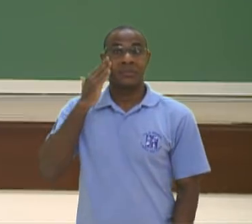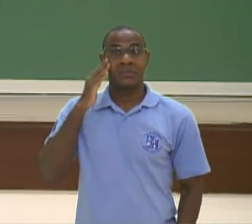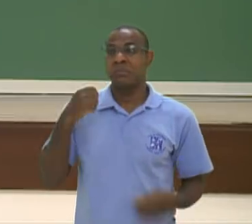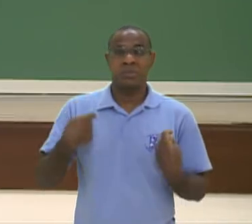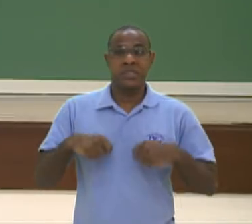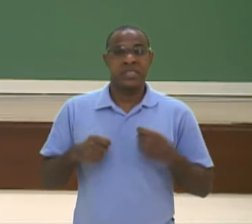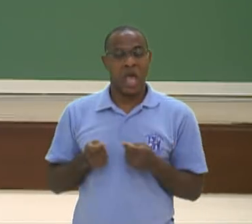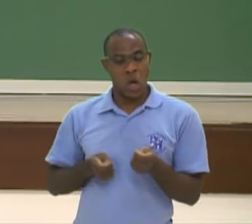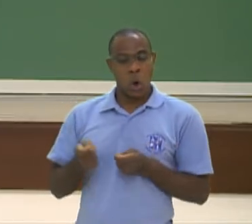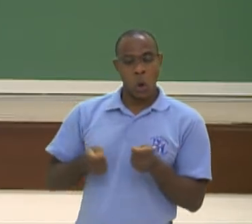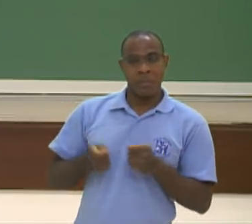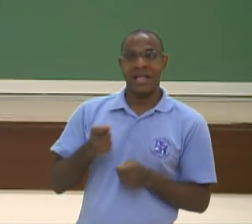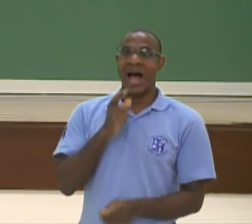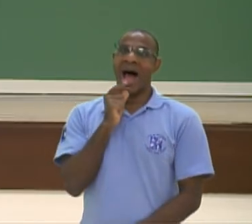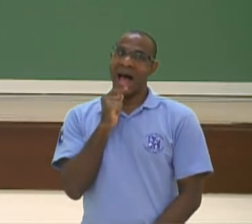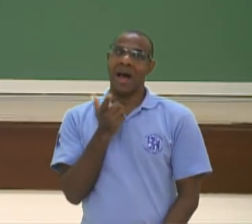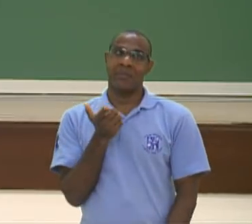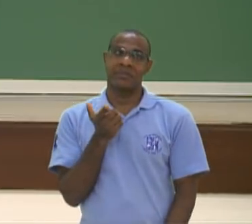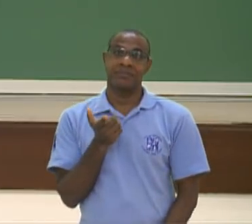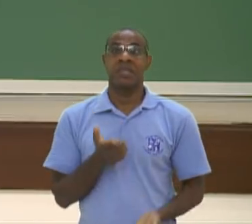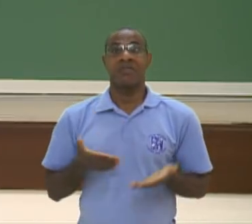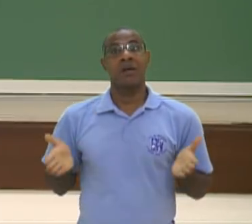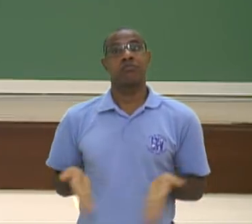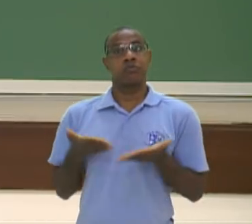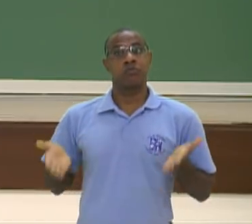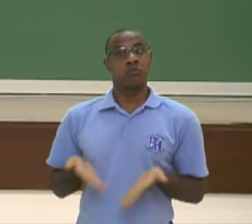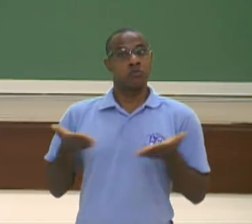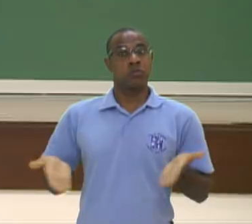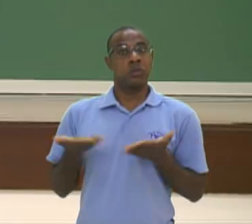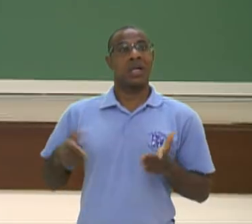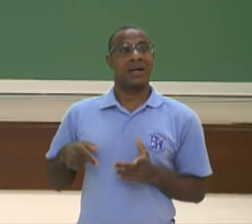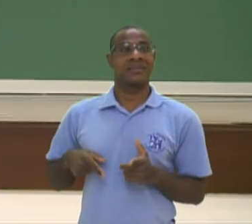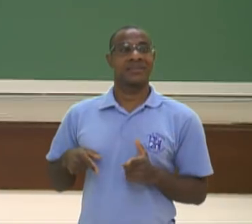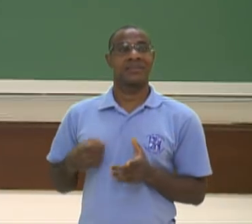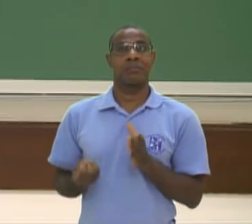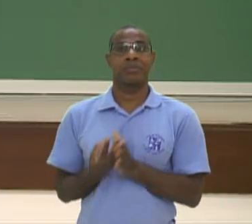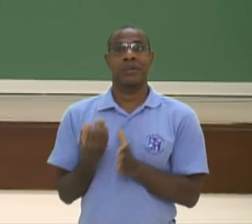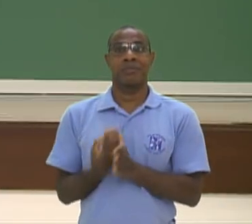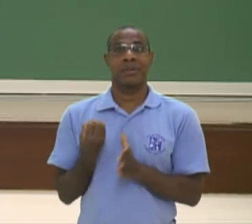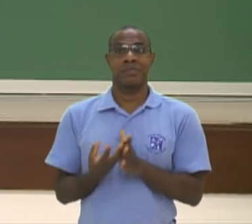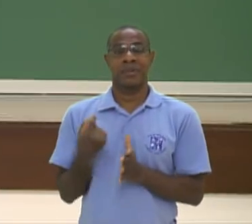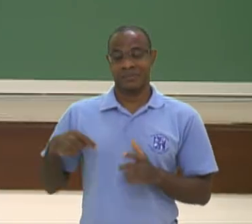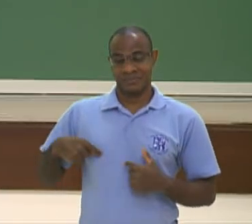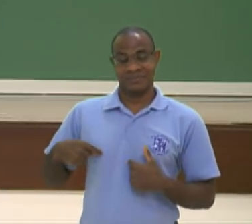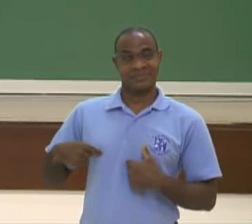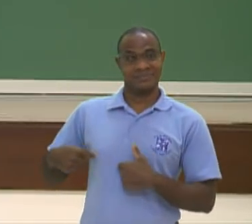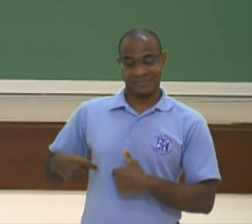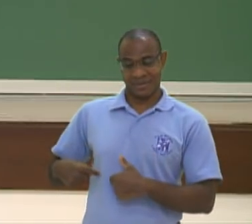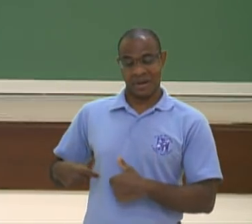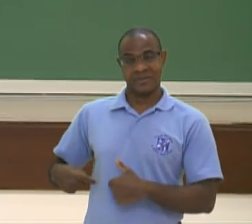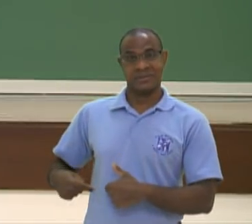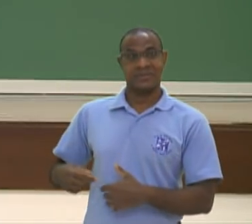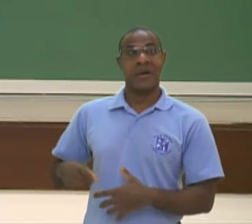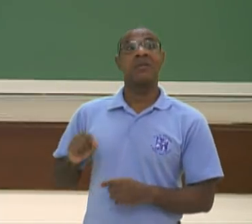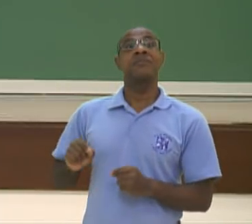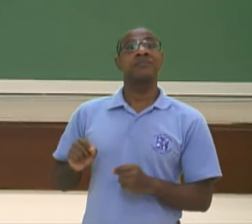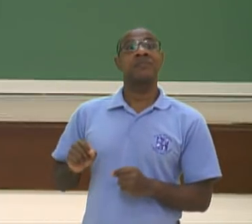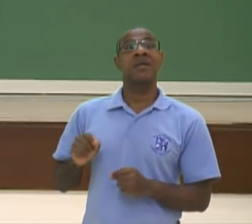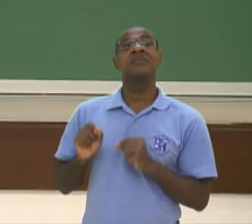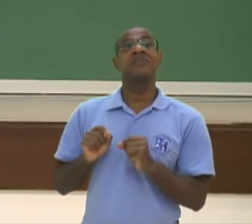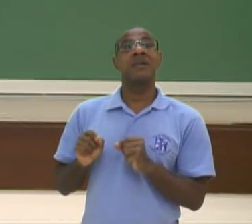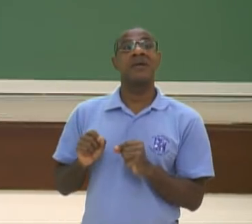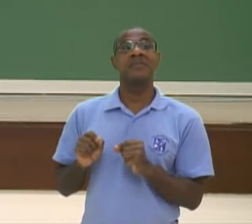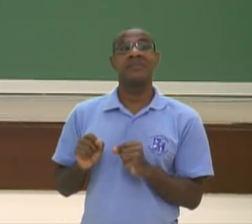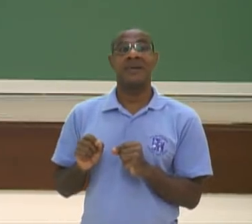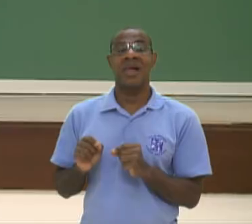poupar tanta água assim. Vai estimular a produção de urina. Então o que acontece é que ela vai inibir a